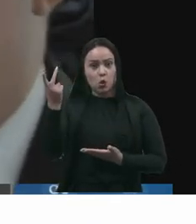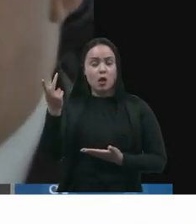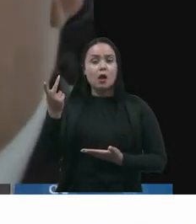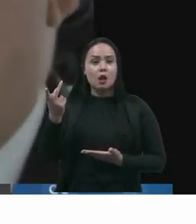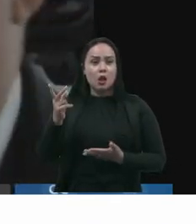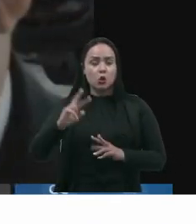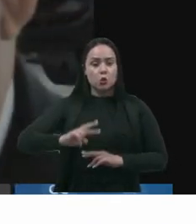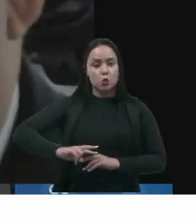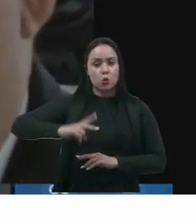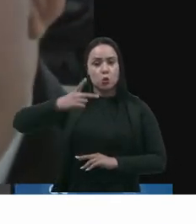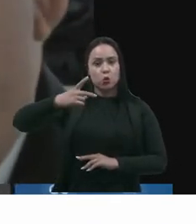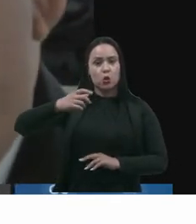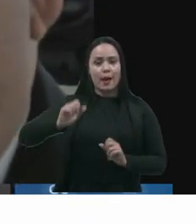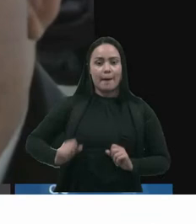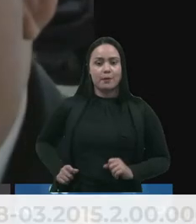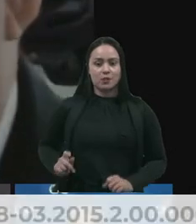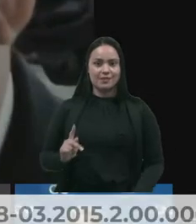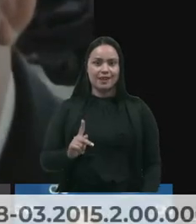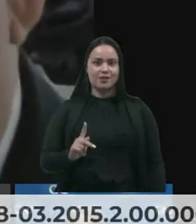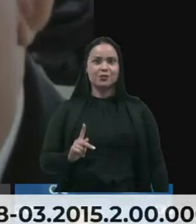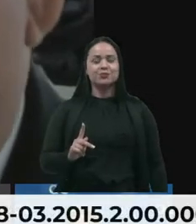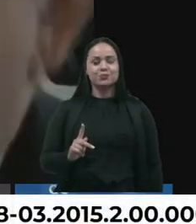foi duplamente aposentado